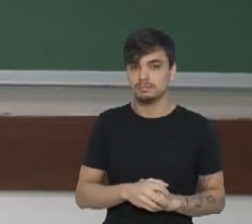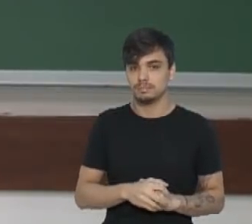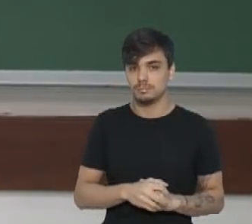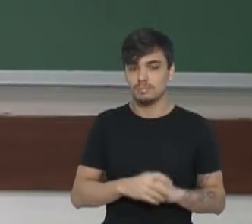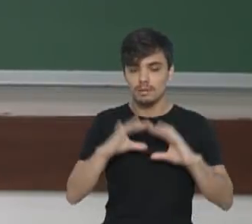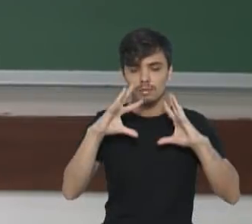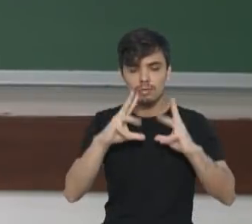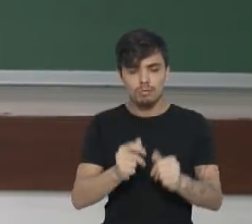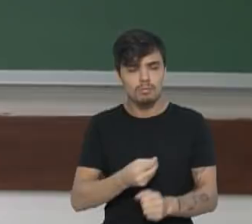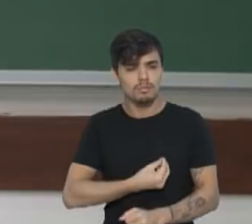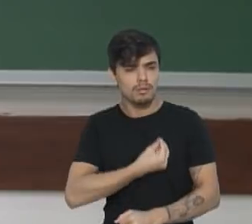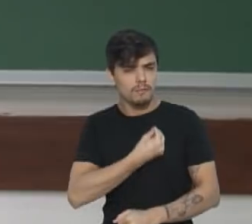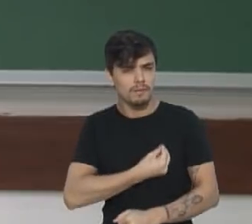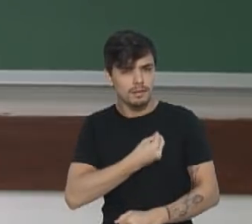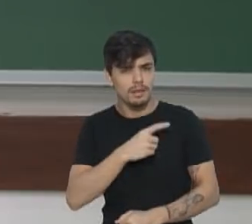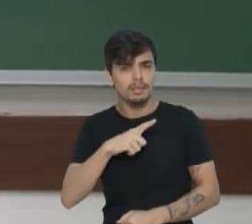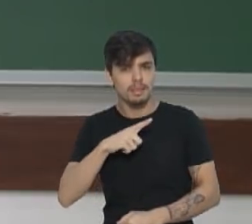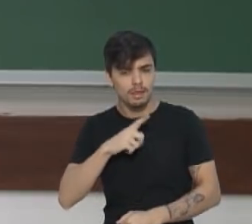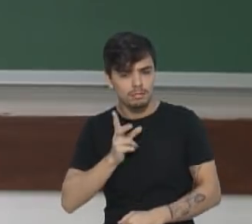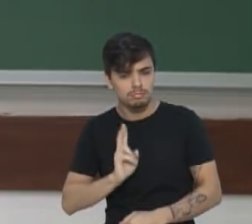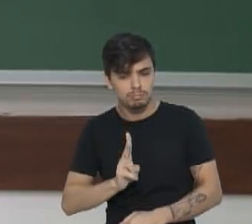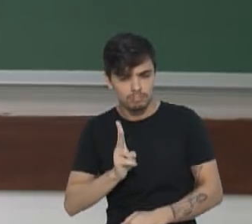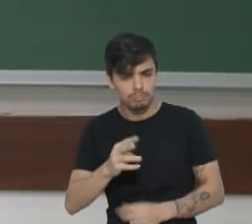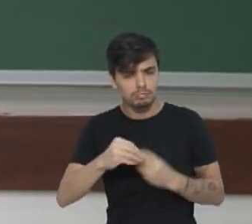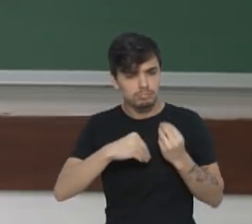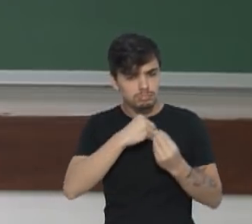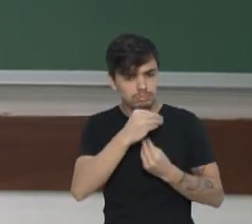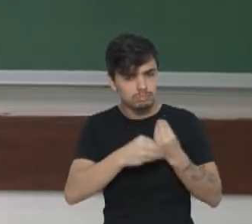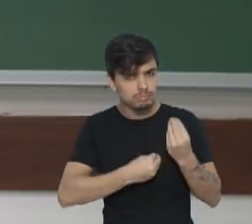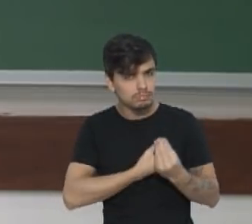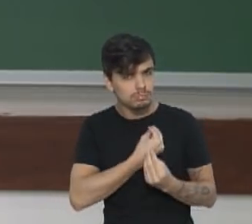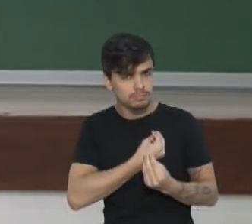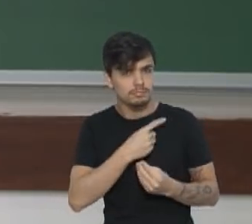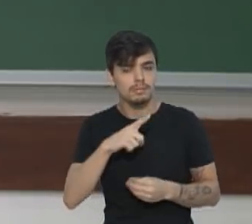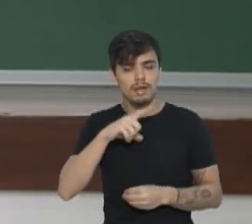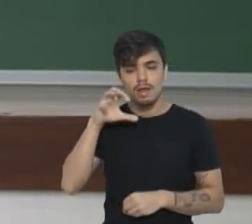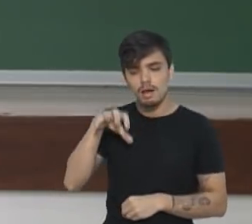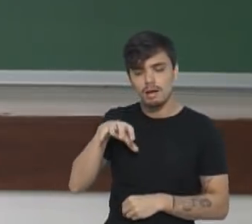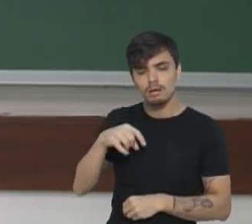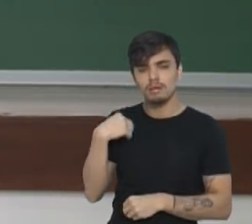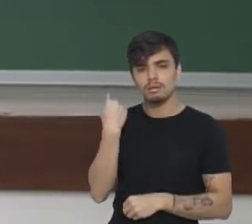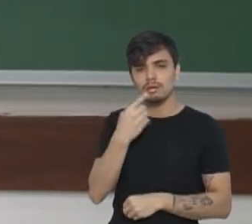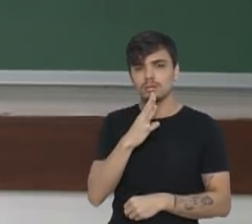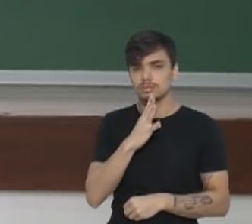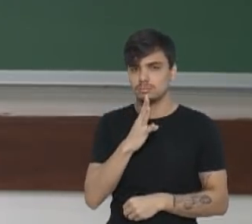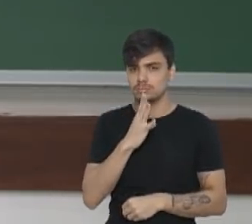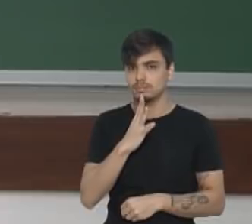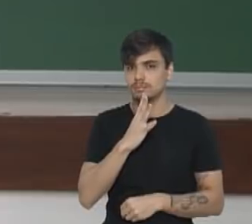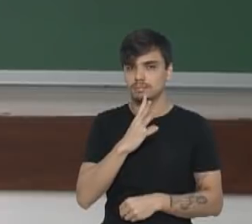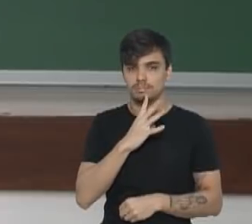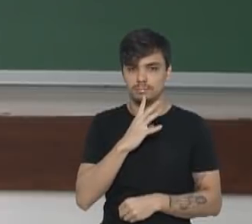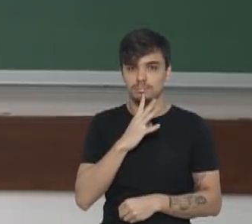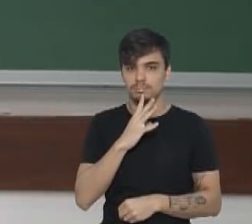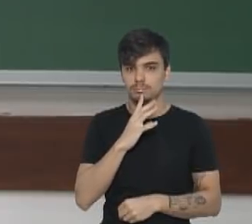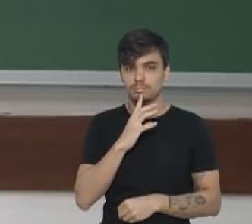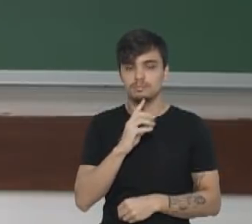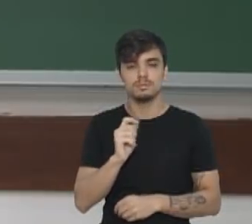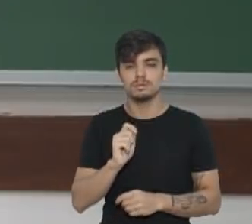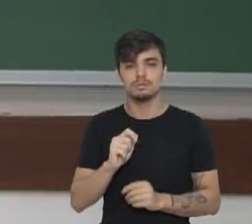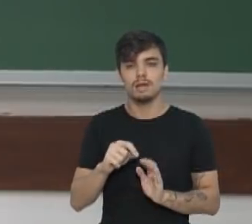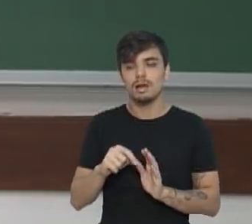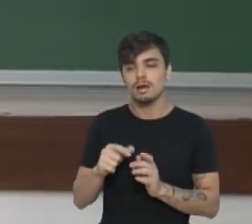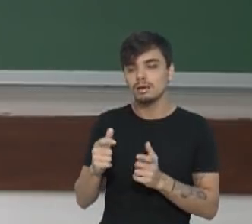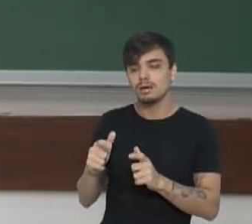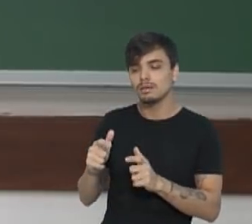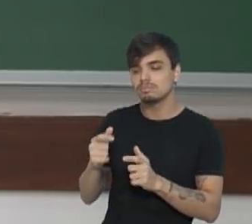ser vivido. Tá? Porque é essa vida que nós temos, é aqui que nós conhecemos, então nós não devemos buscar negar